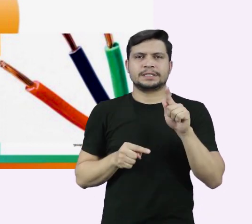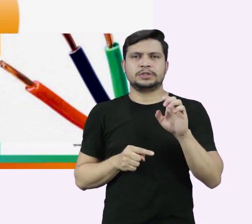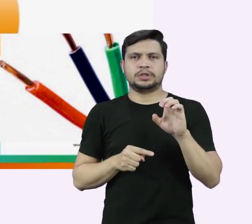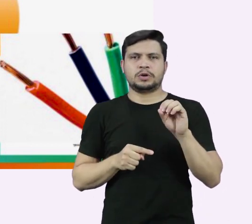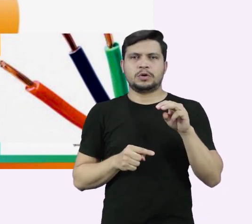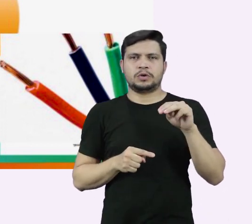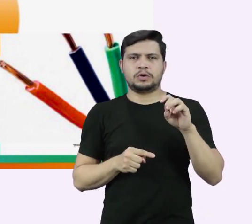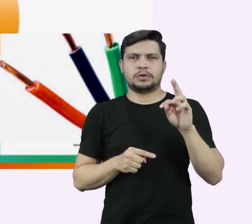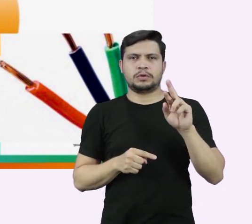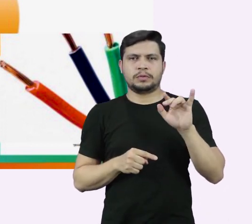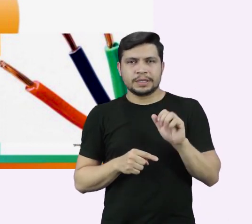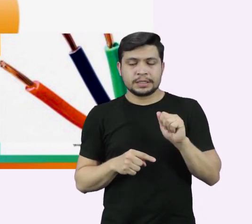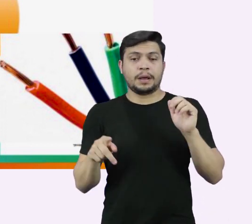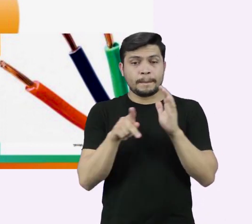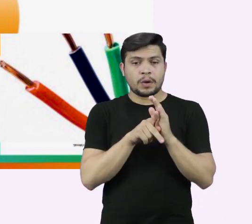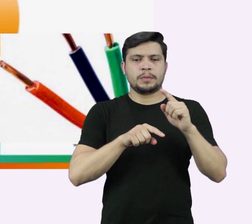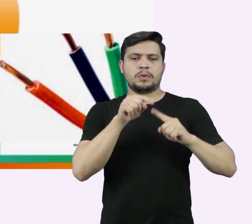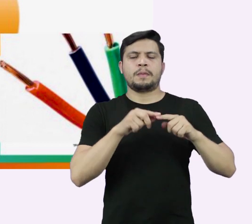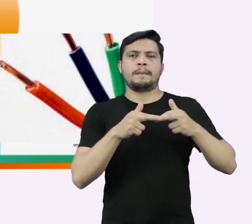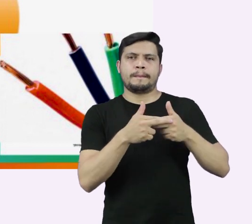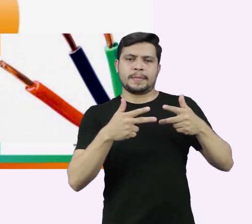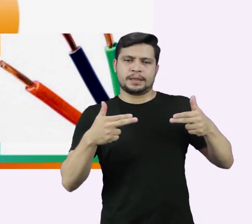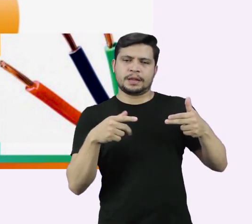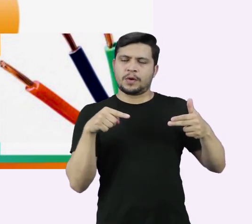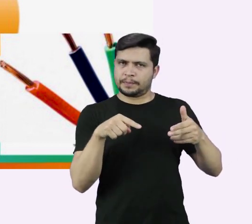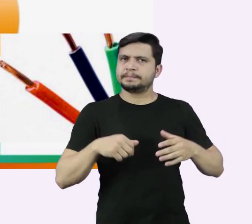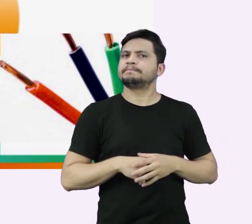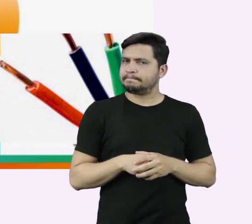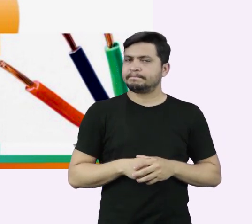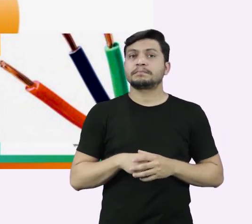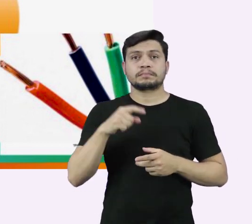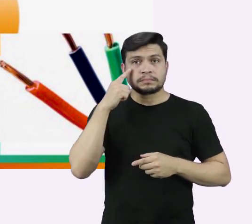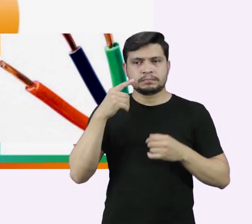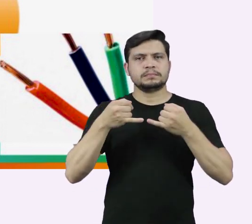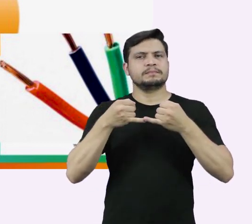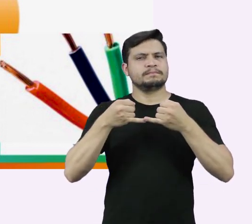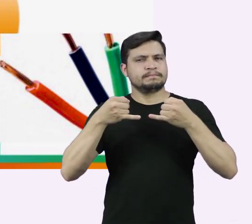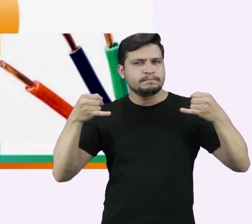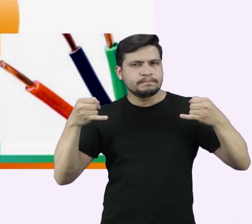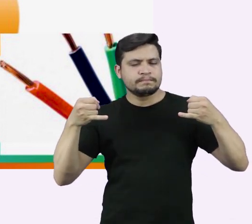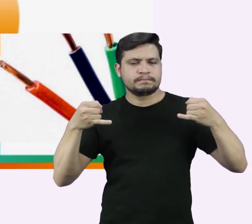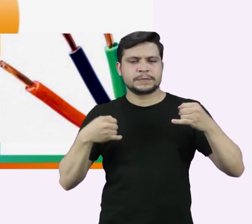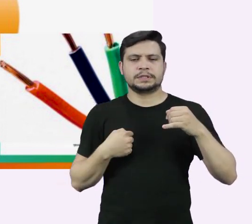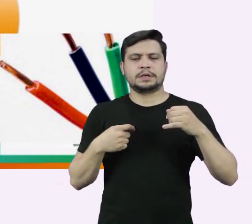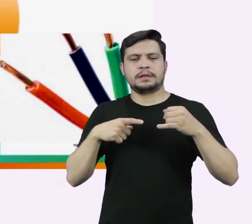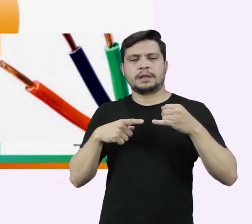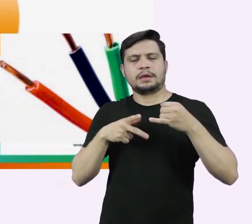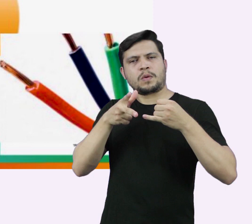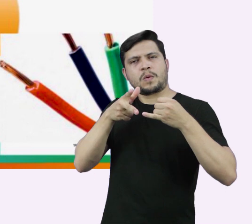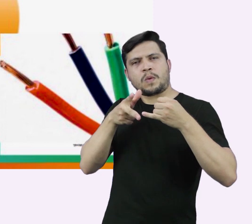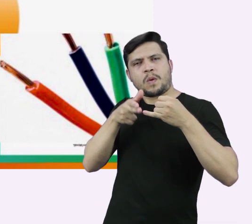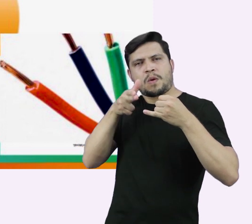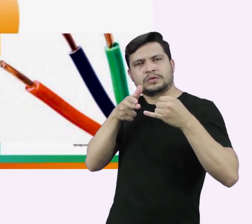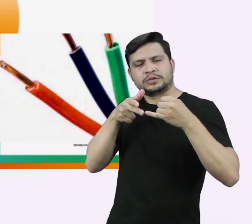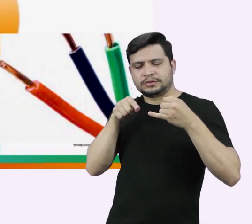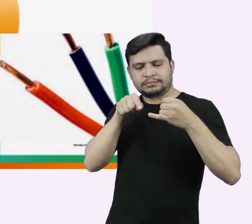ilustrativa representando um corte transversal nesse fio, um pequeno pedaço de fio. Esse pequeno pedaço de fio ele tem um comprimento